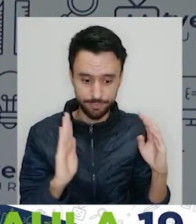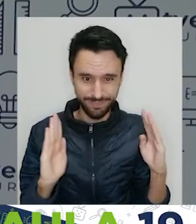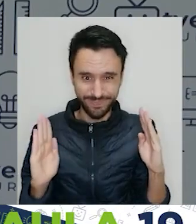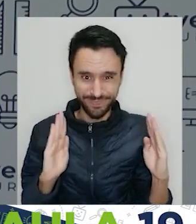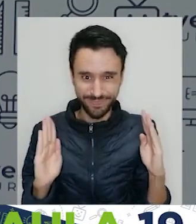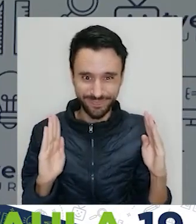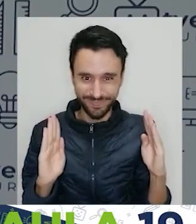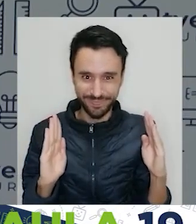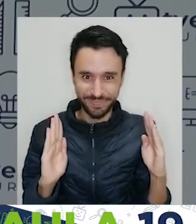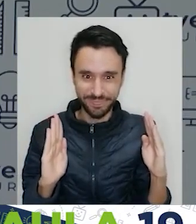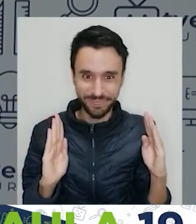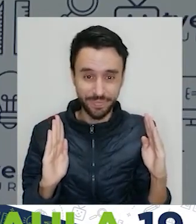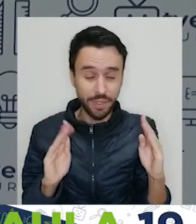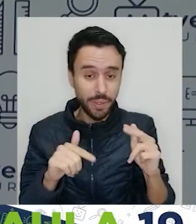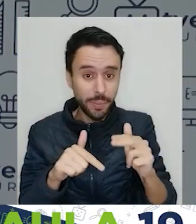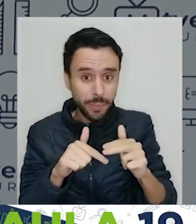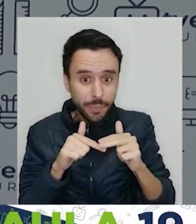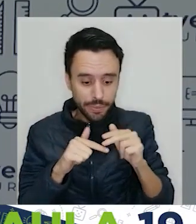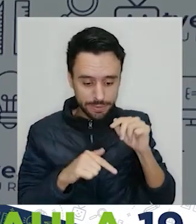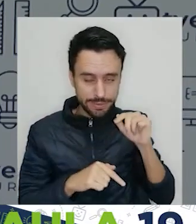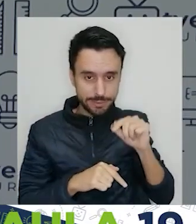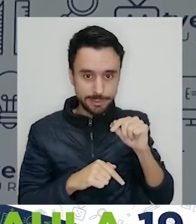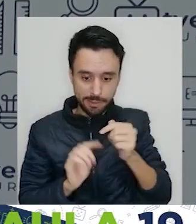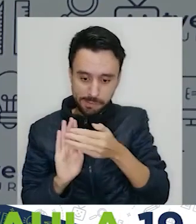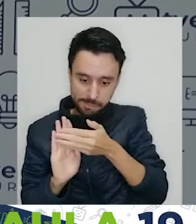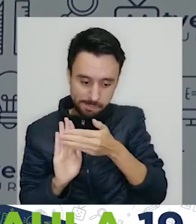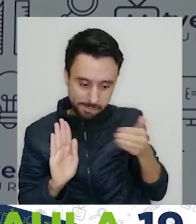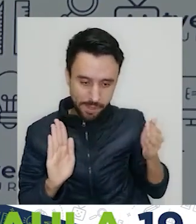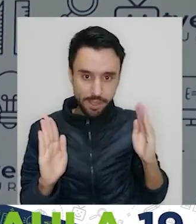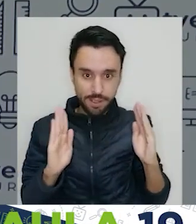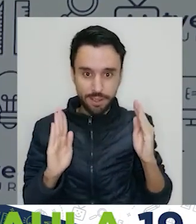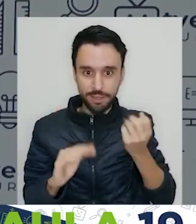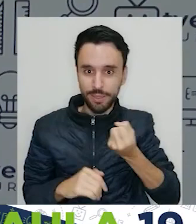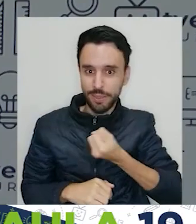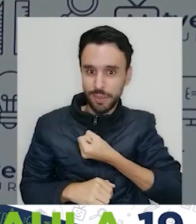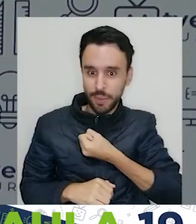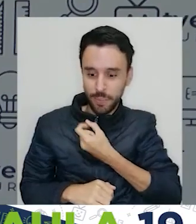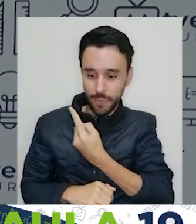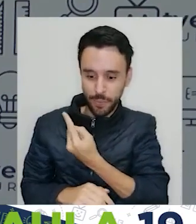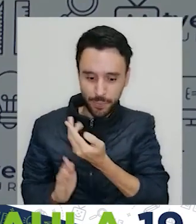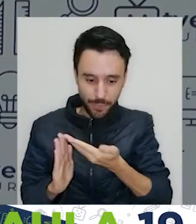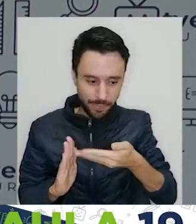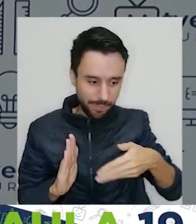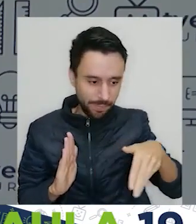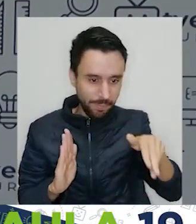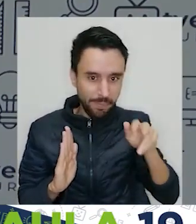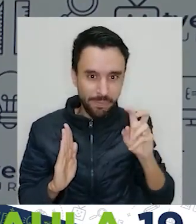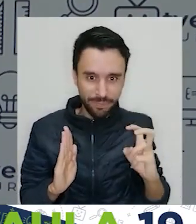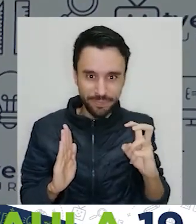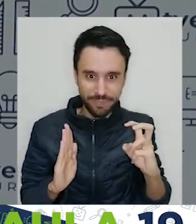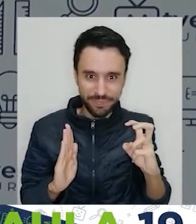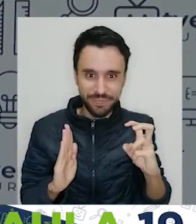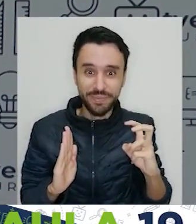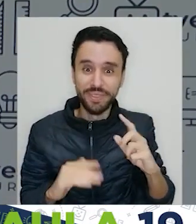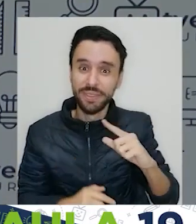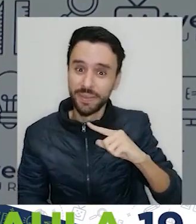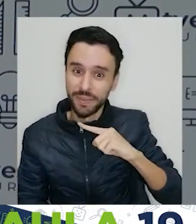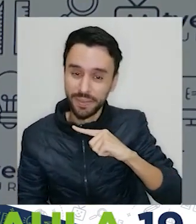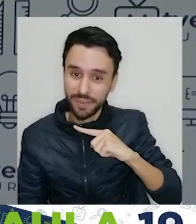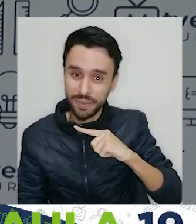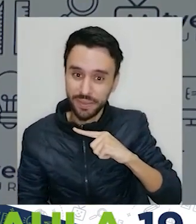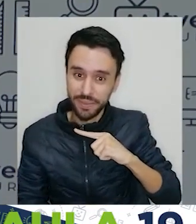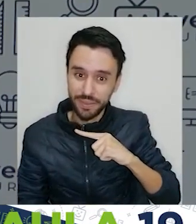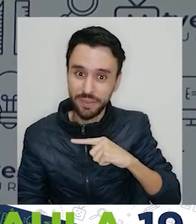5. Então, essa é a sequência numérica do 1 ao 5. E os números que nós colocamos que estava faltando eram o